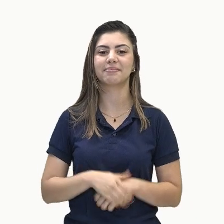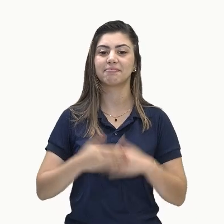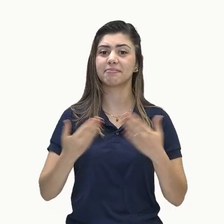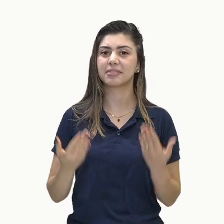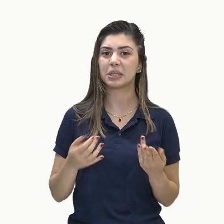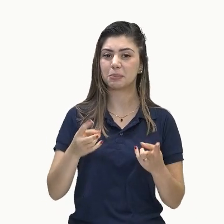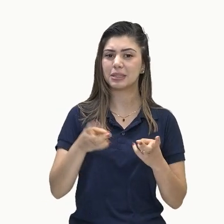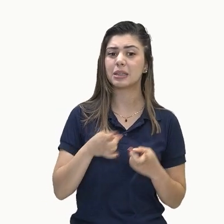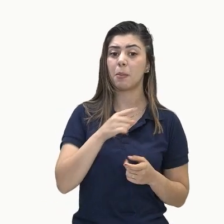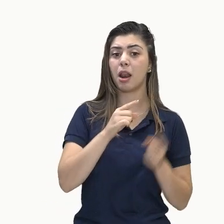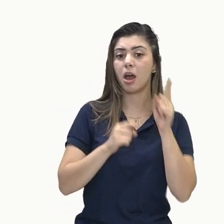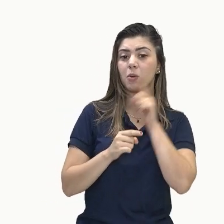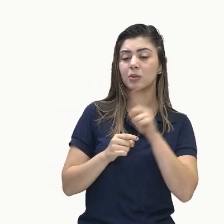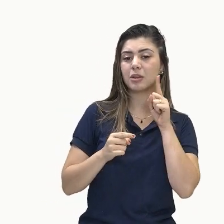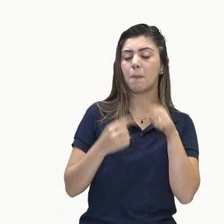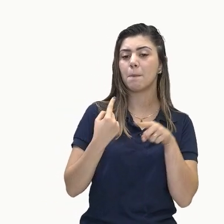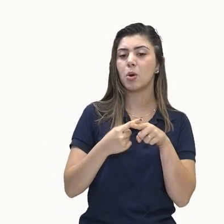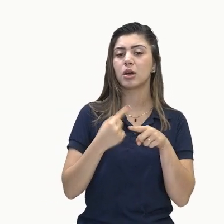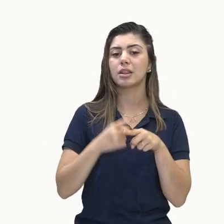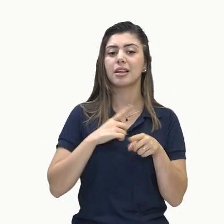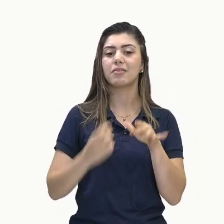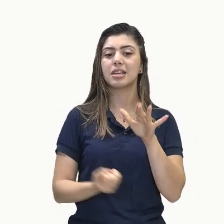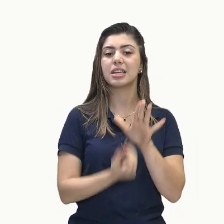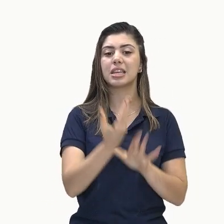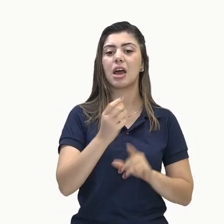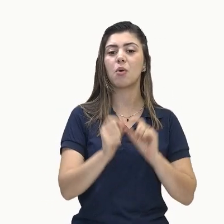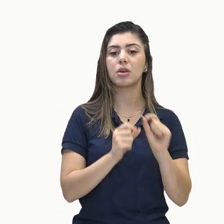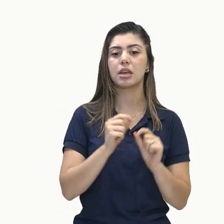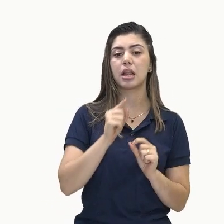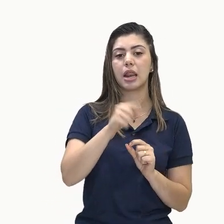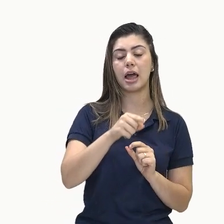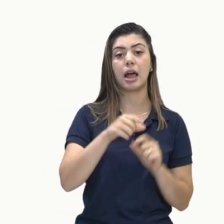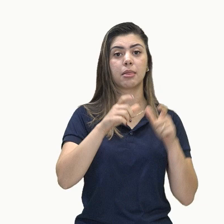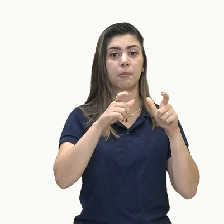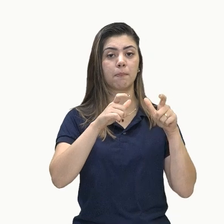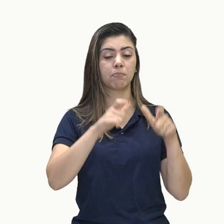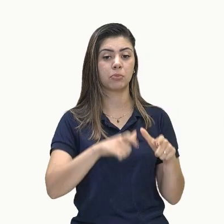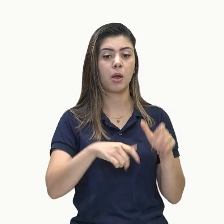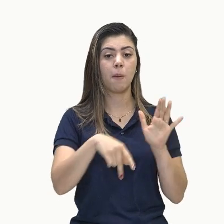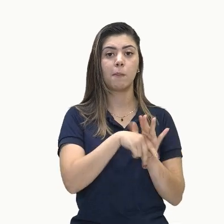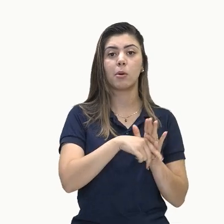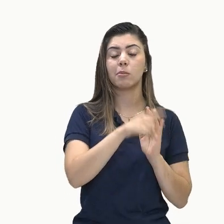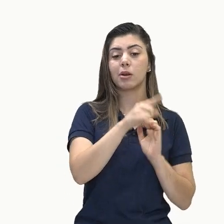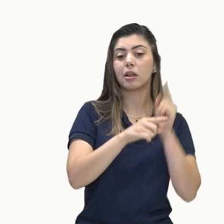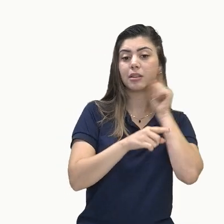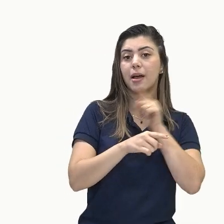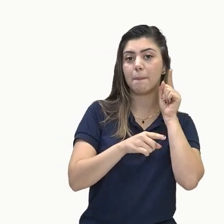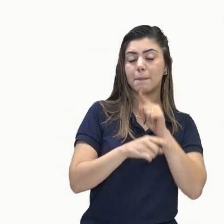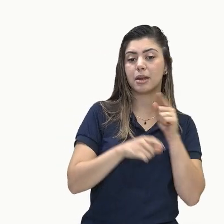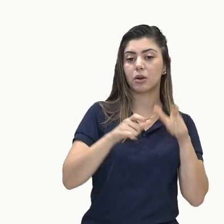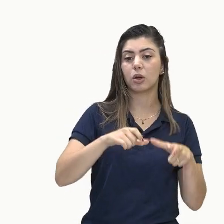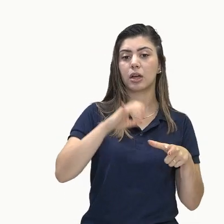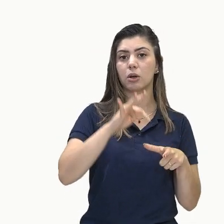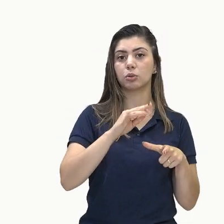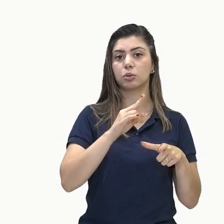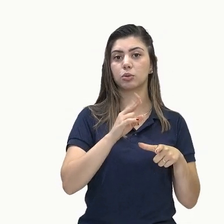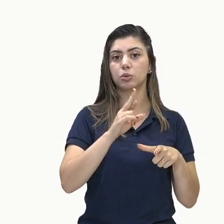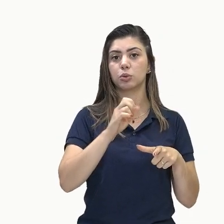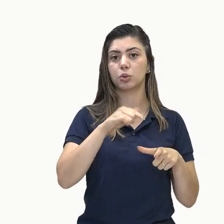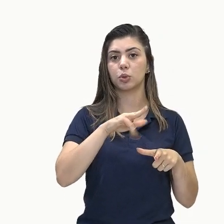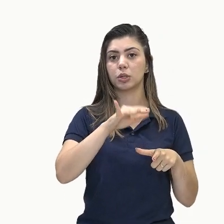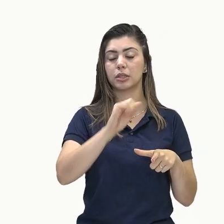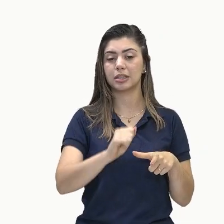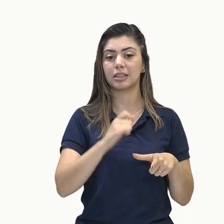em resposta à instalação de mísseis americanos na Turquia, muito próximo também